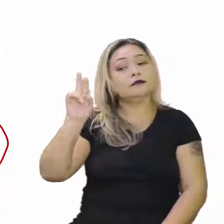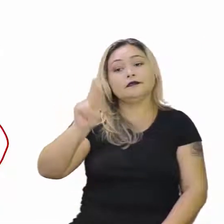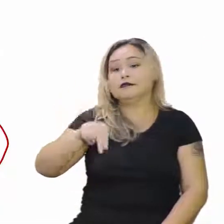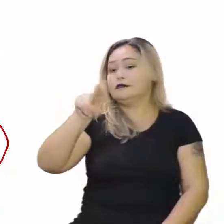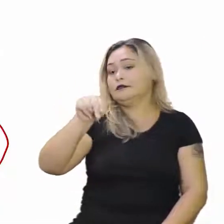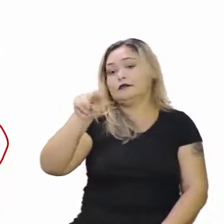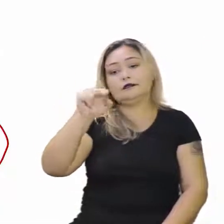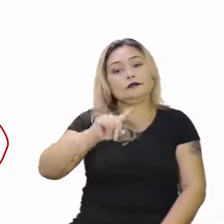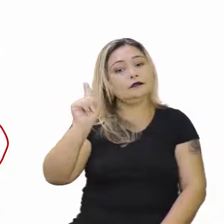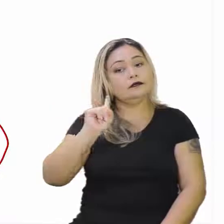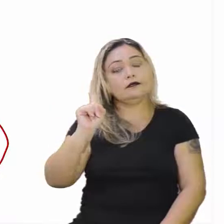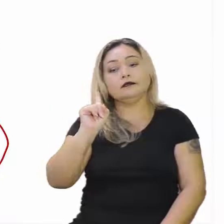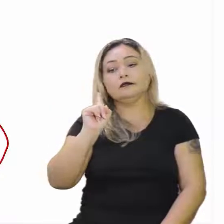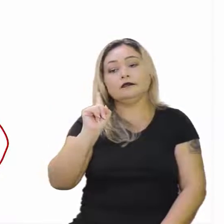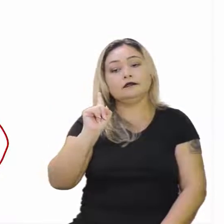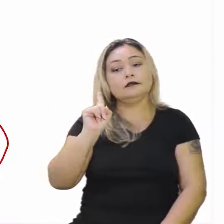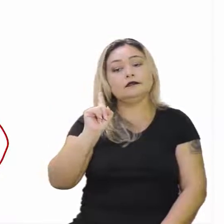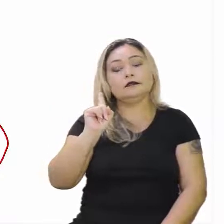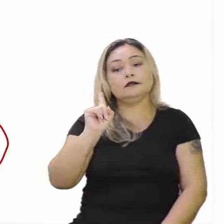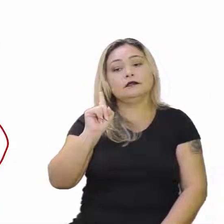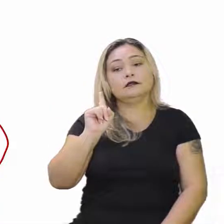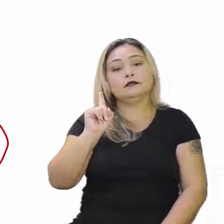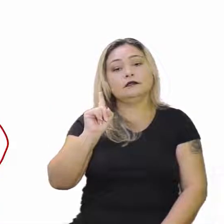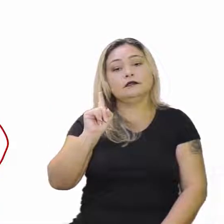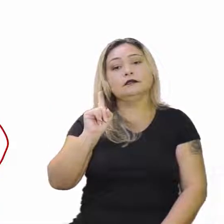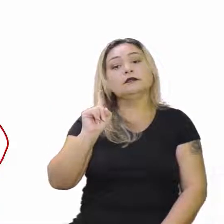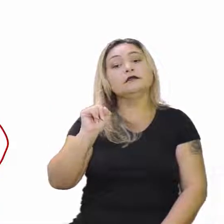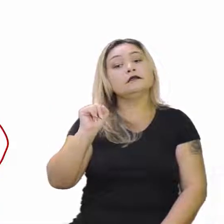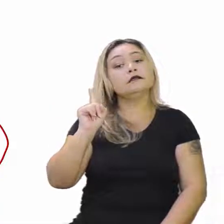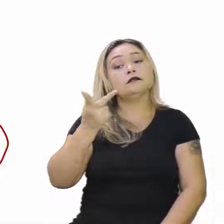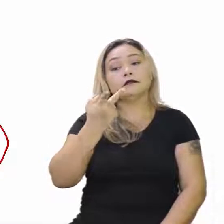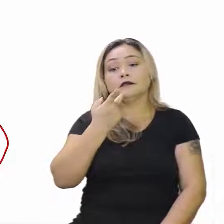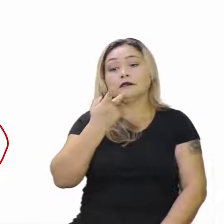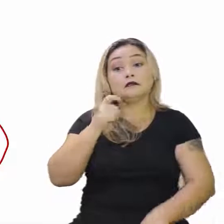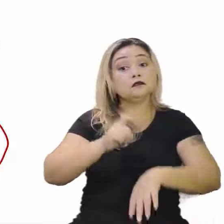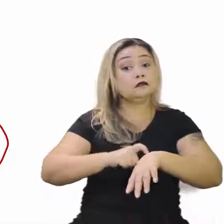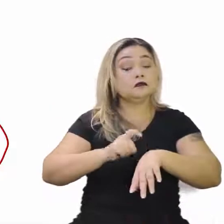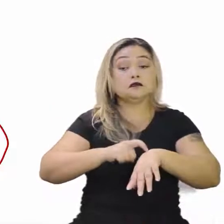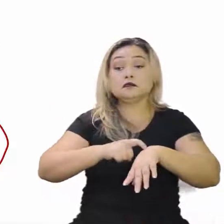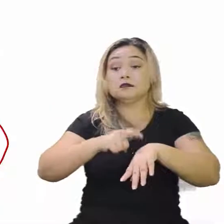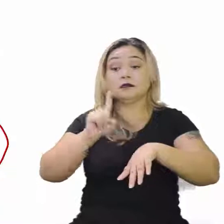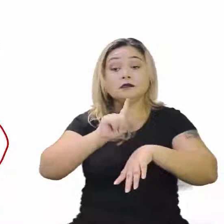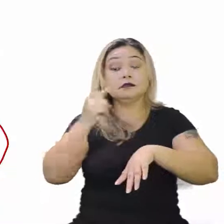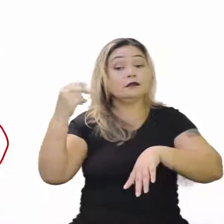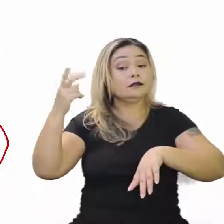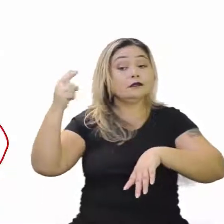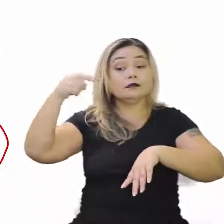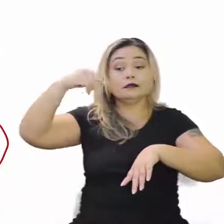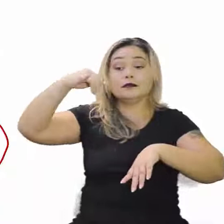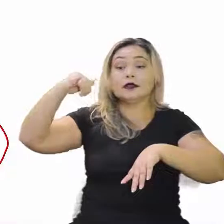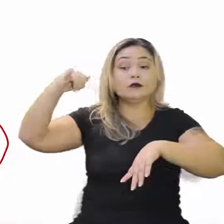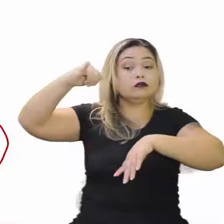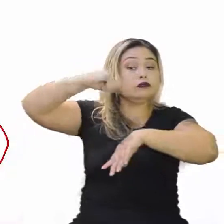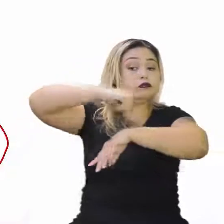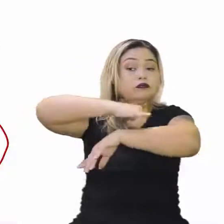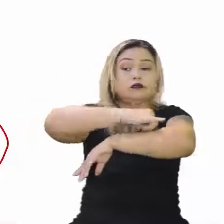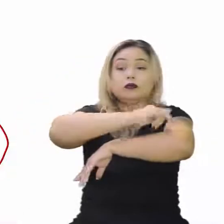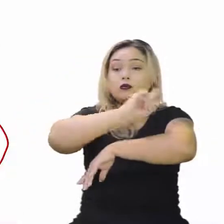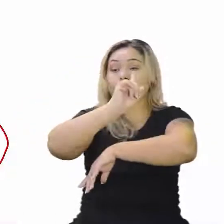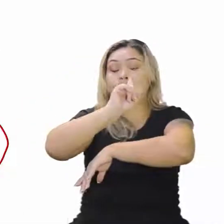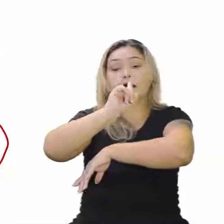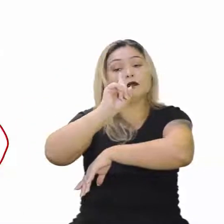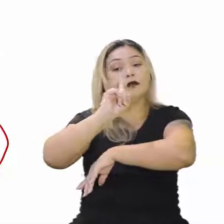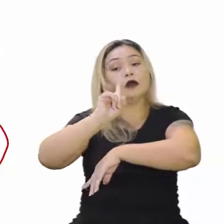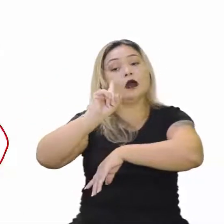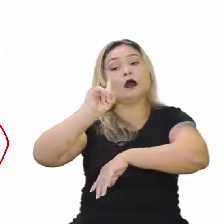jamais. Estamos falando de um tempo em que avião não fazia nem escala comercial ainda, galera. Era uma